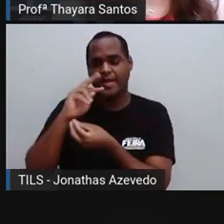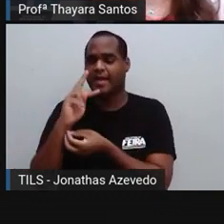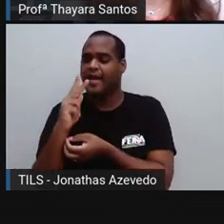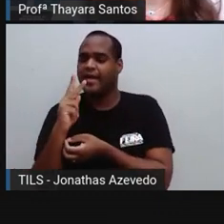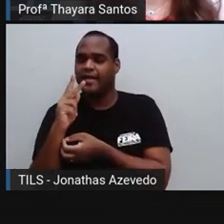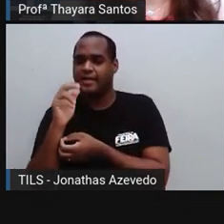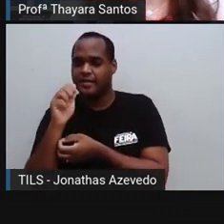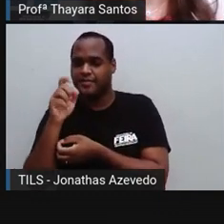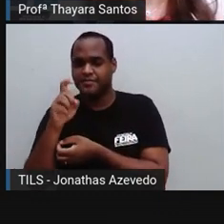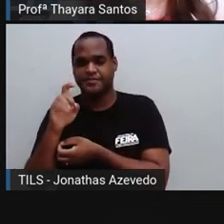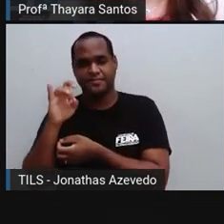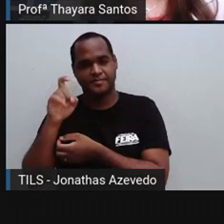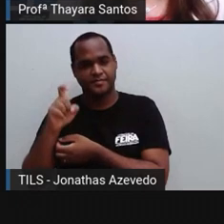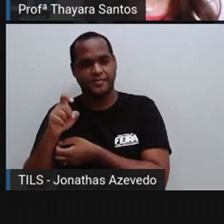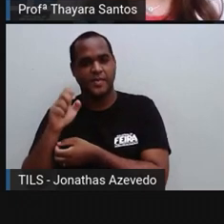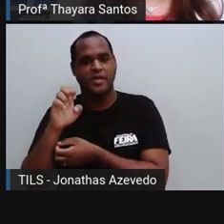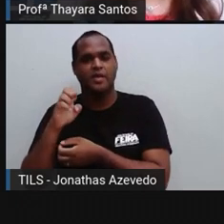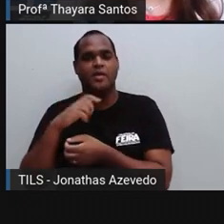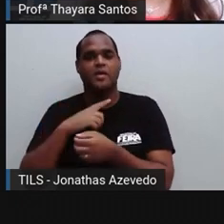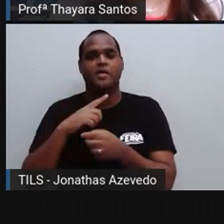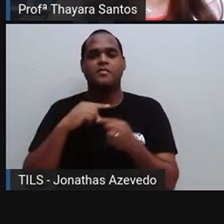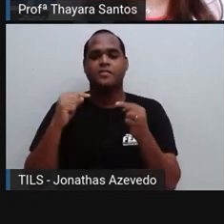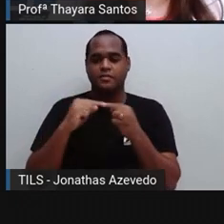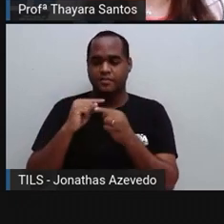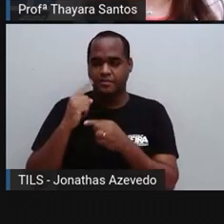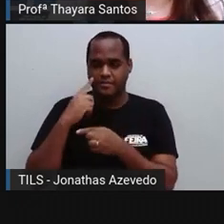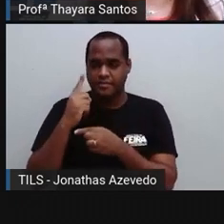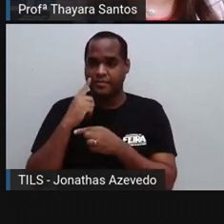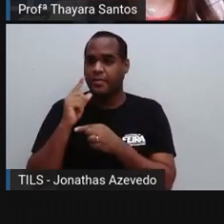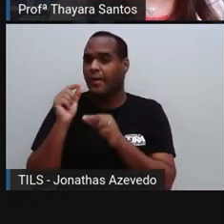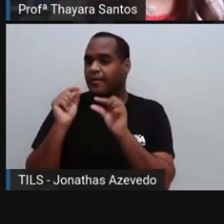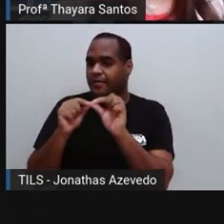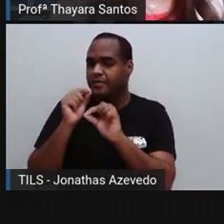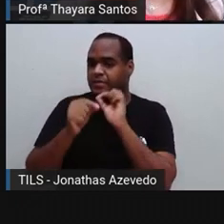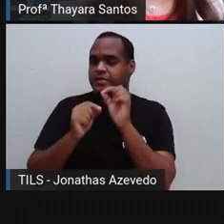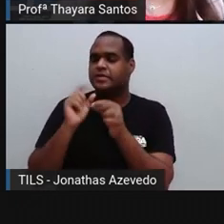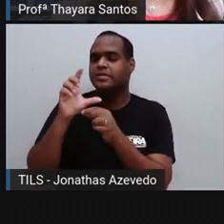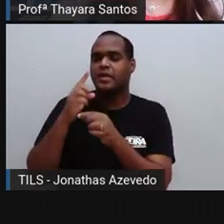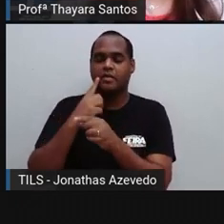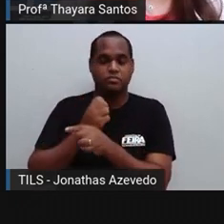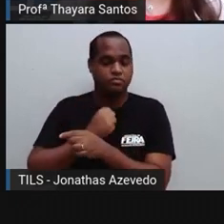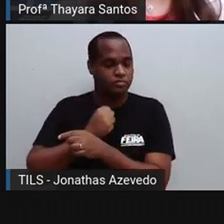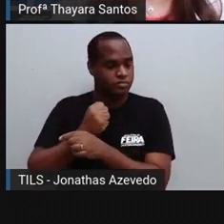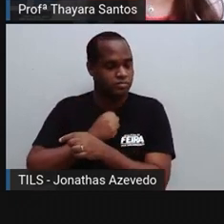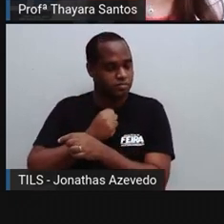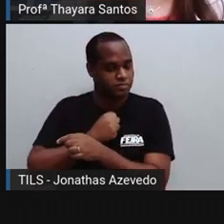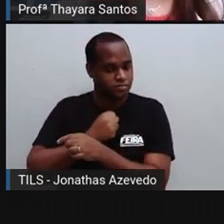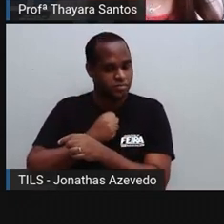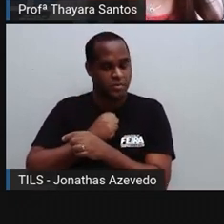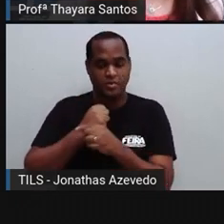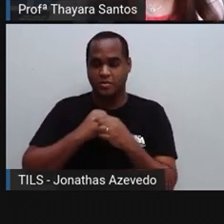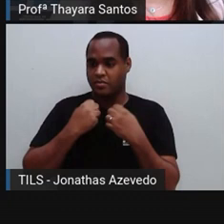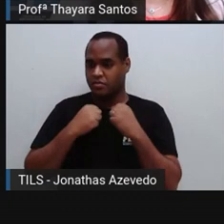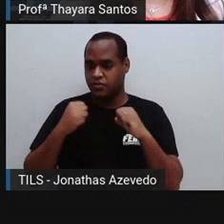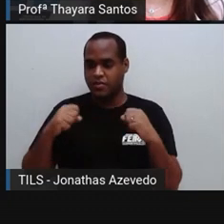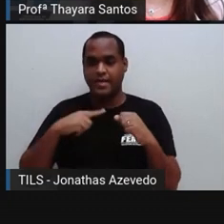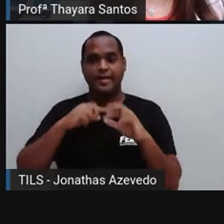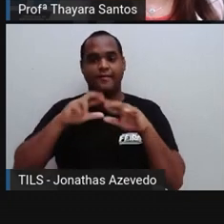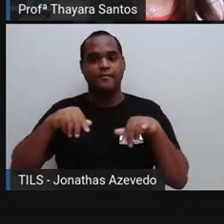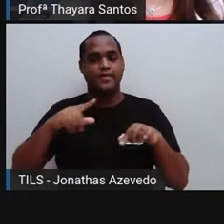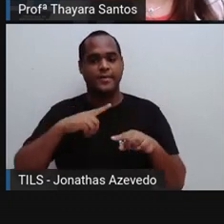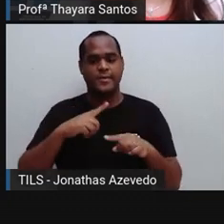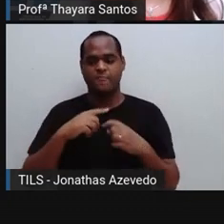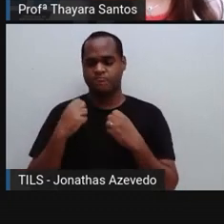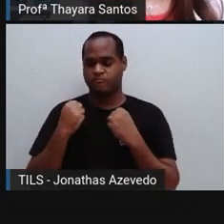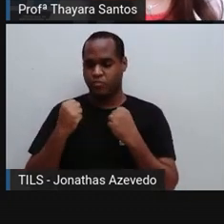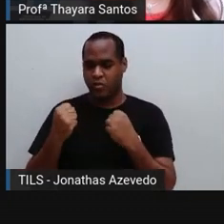exemplo. E quais são os efeitos dela no organismo? Euforia, excitação, sensação de bem-estar e de